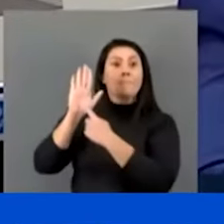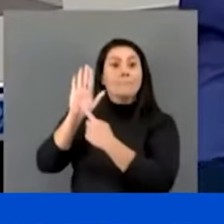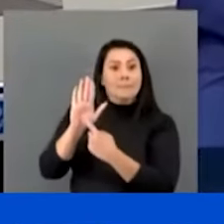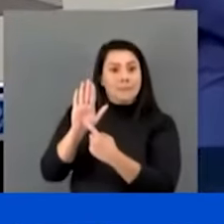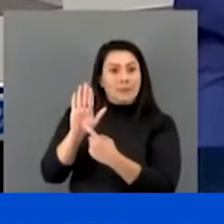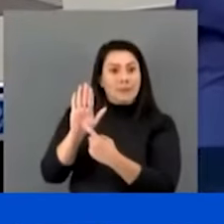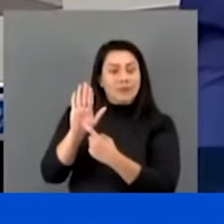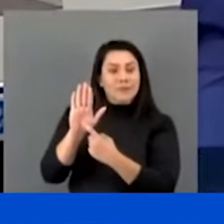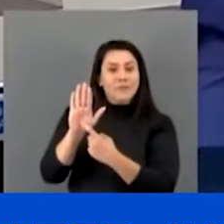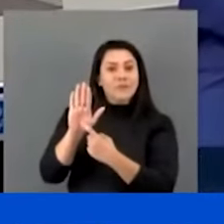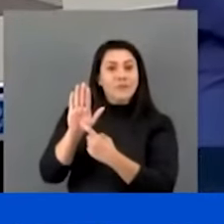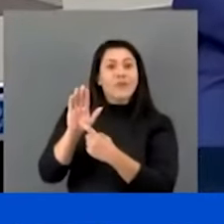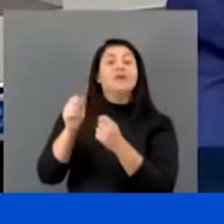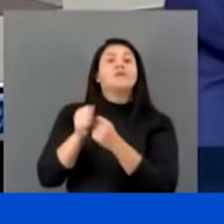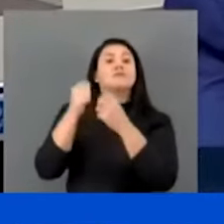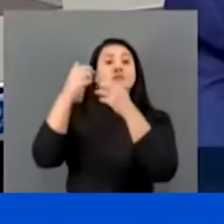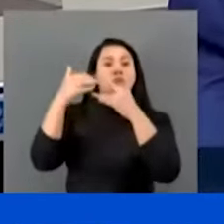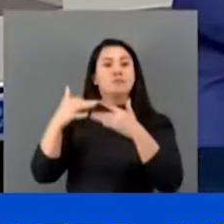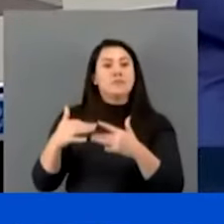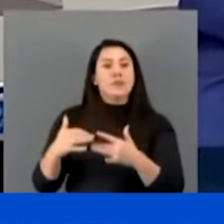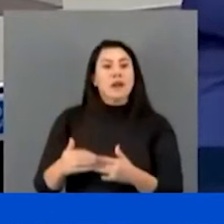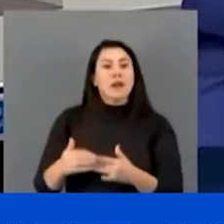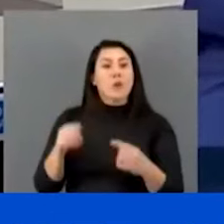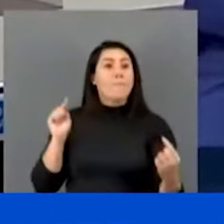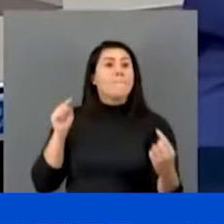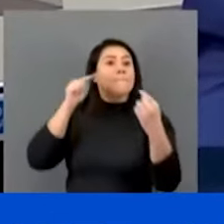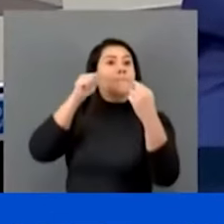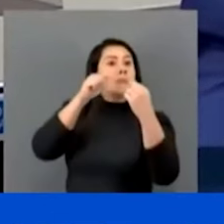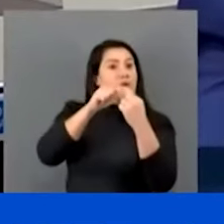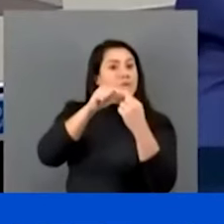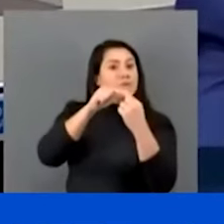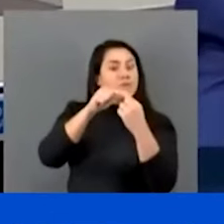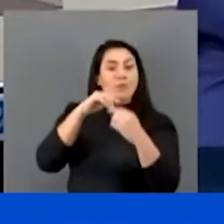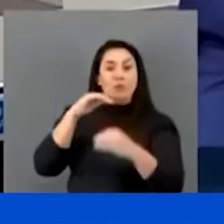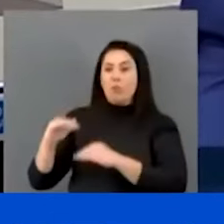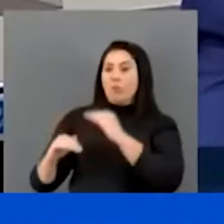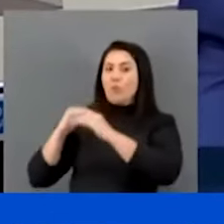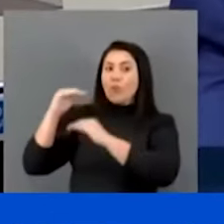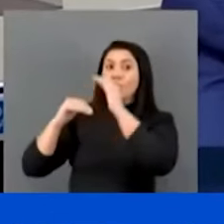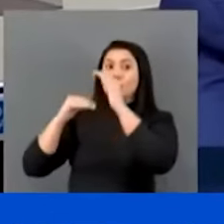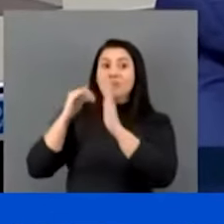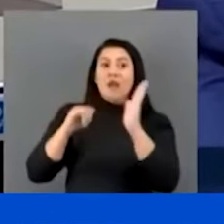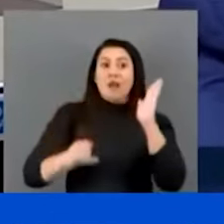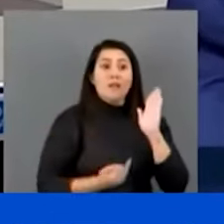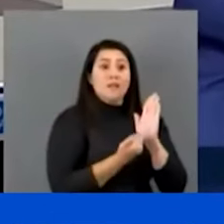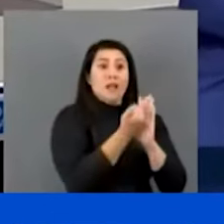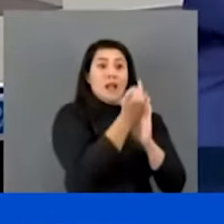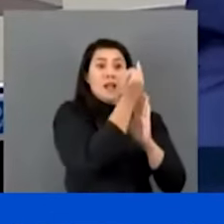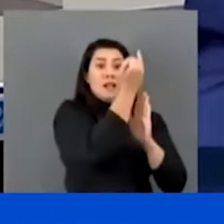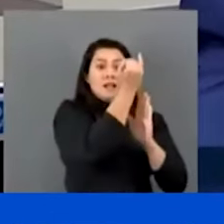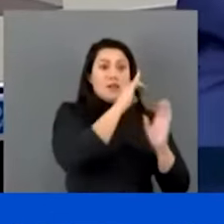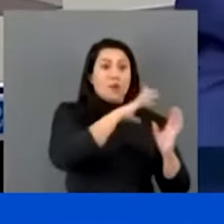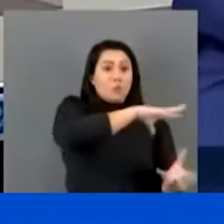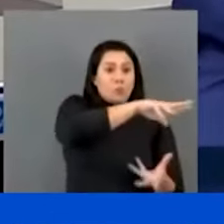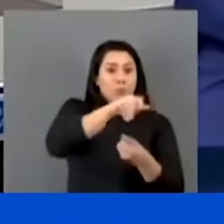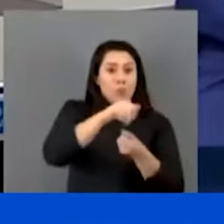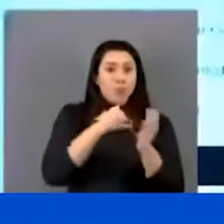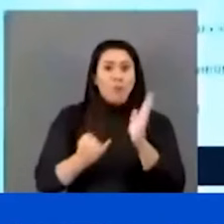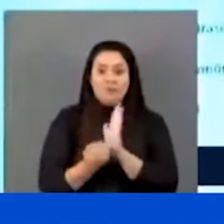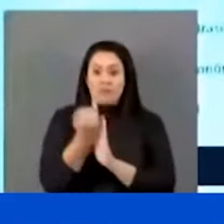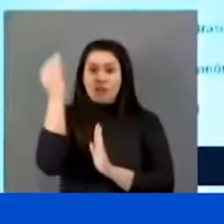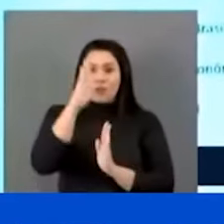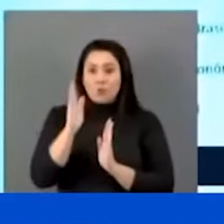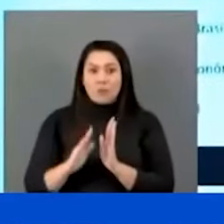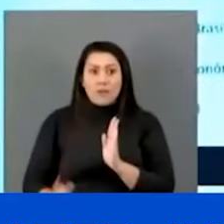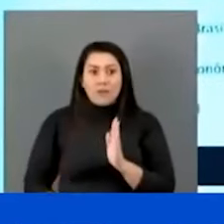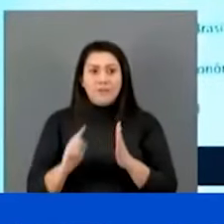essa entrevista que ele deu para Miriam Leitão, sinalizando essa harmonização. Por fim, se isso for verdade, o Haddad